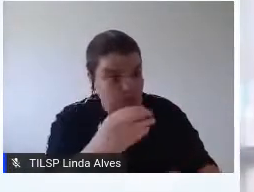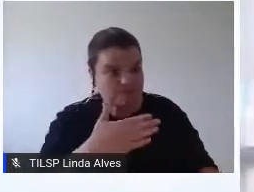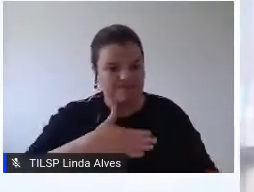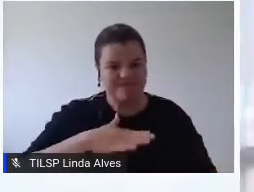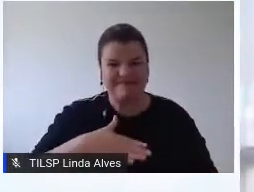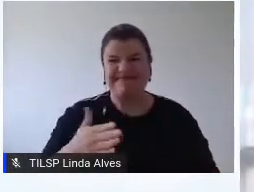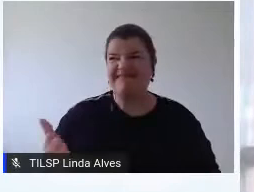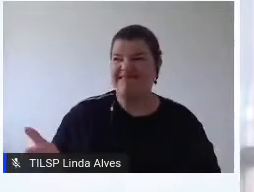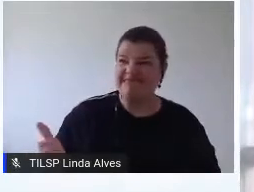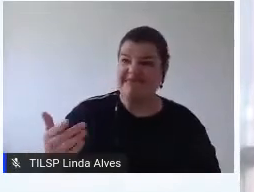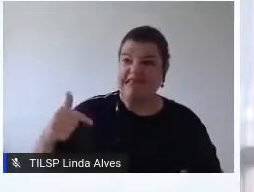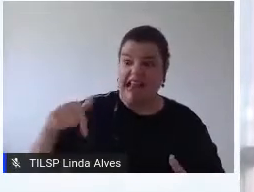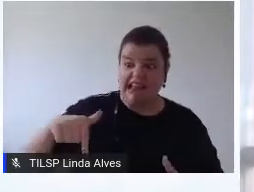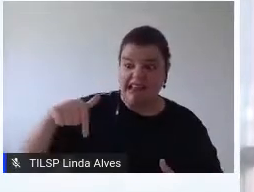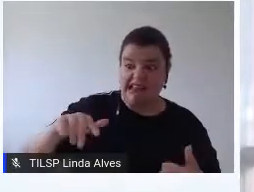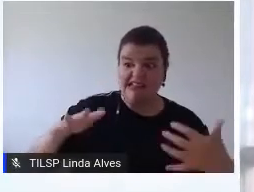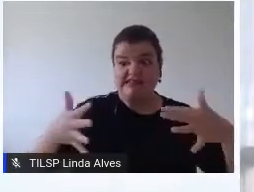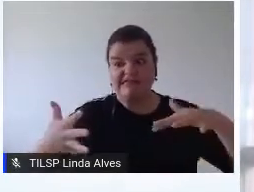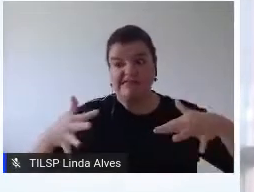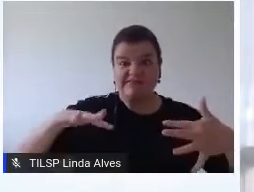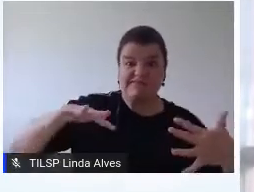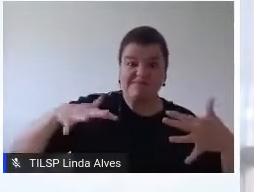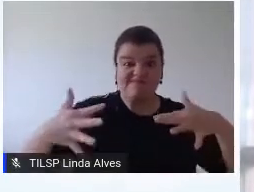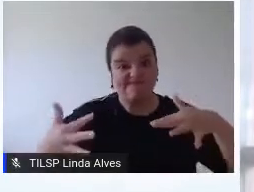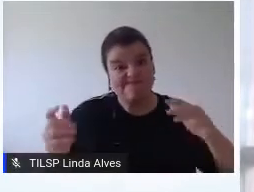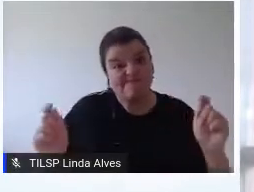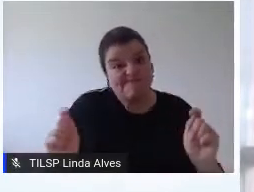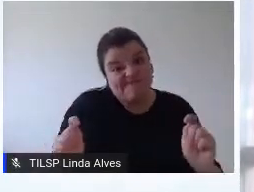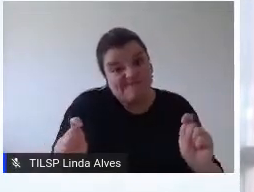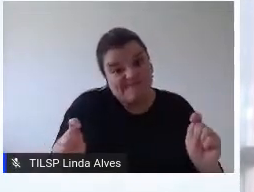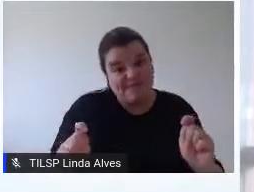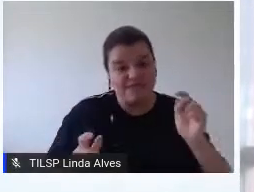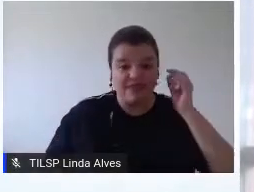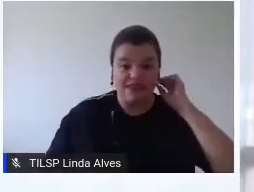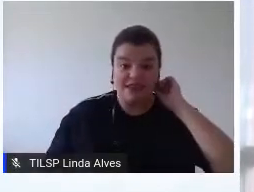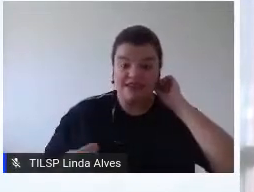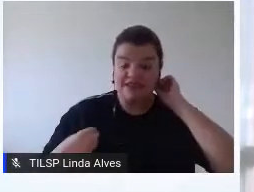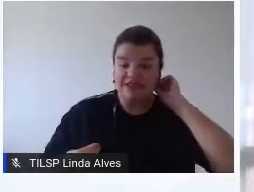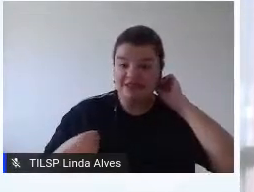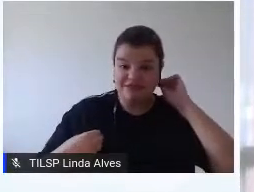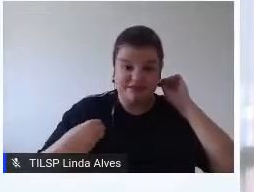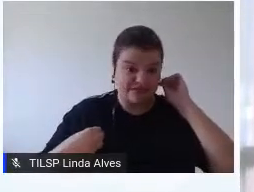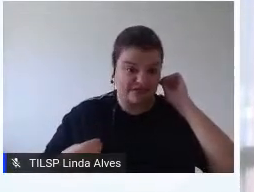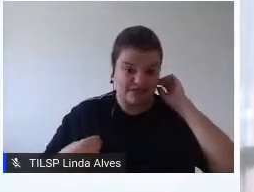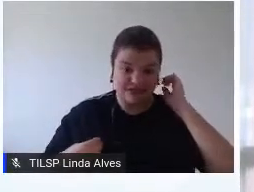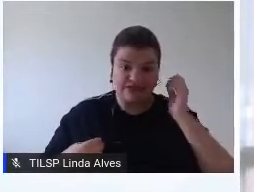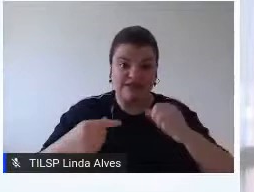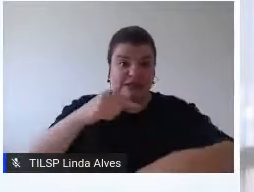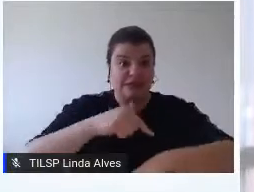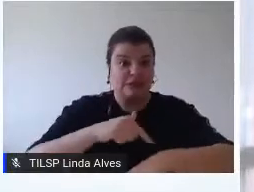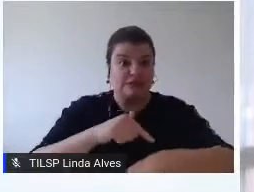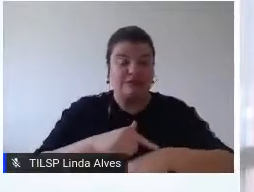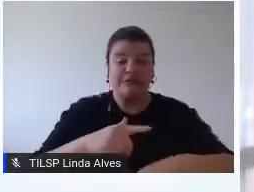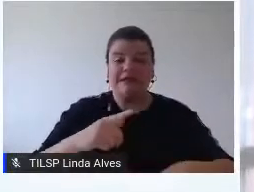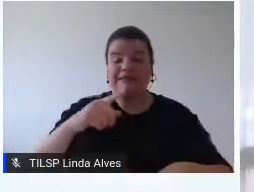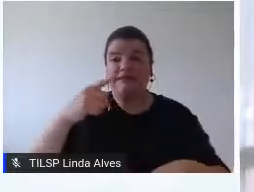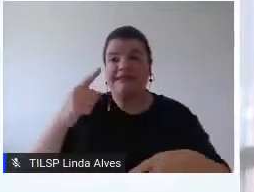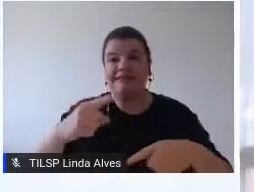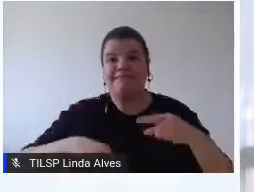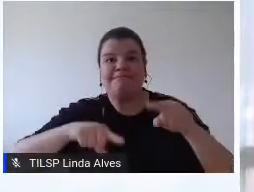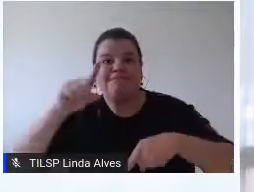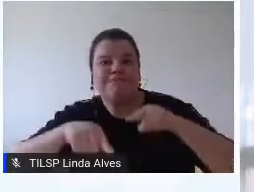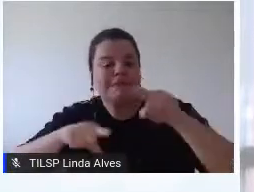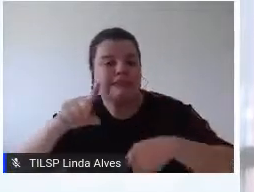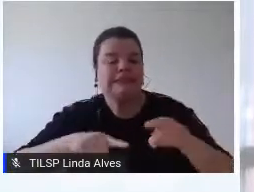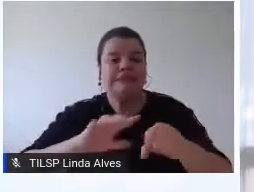coisas estão bem aqui, na medida do possível, né? Nós vivemos um momento de muita vulnerabilidade em relação